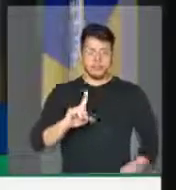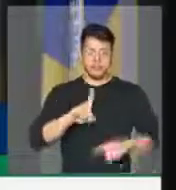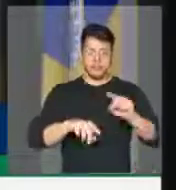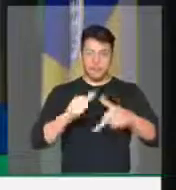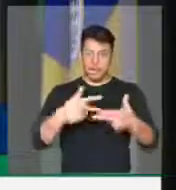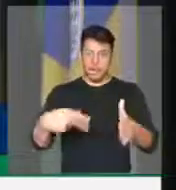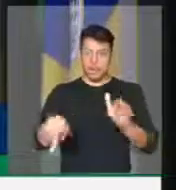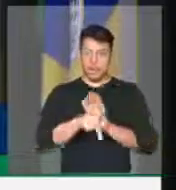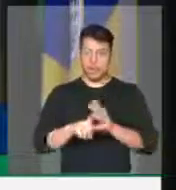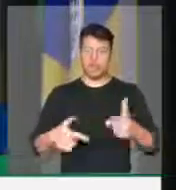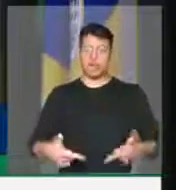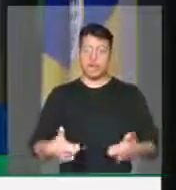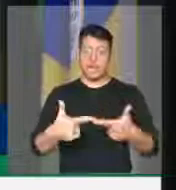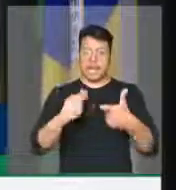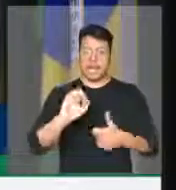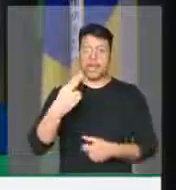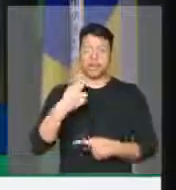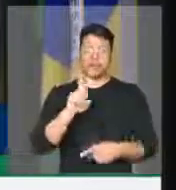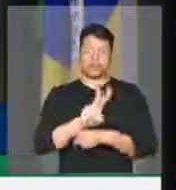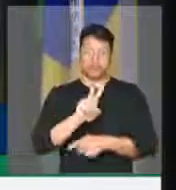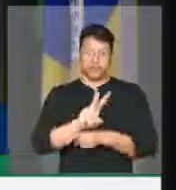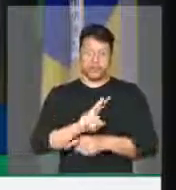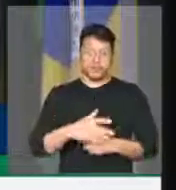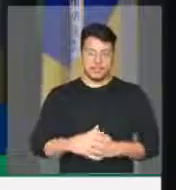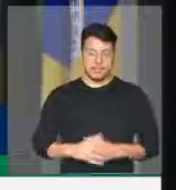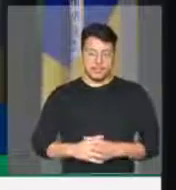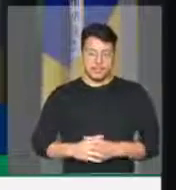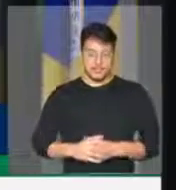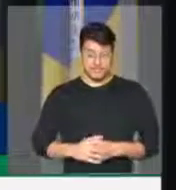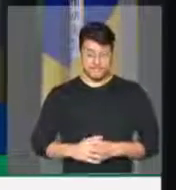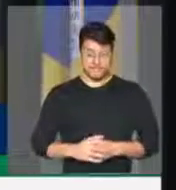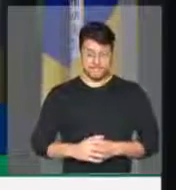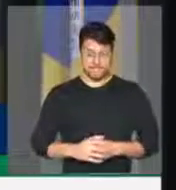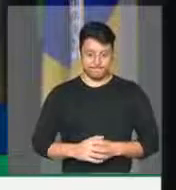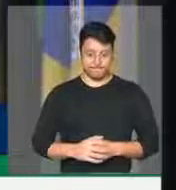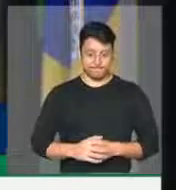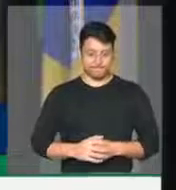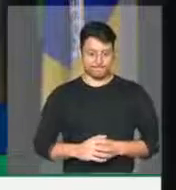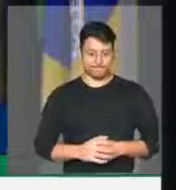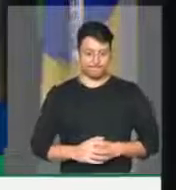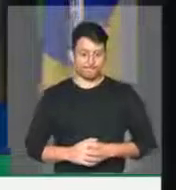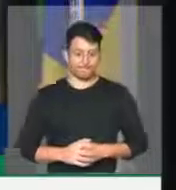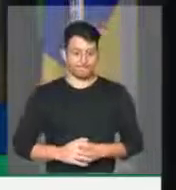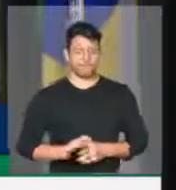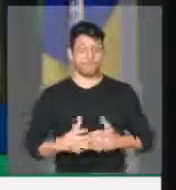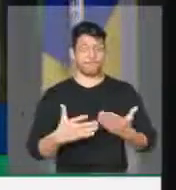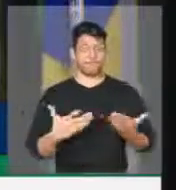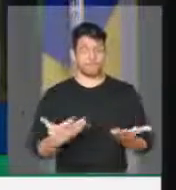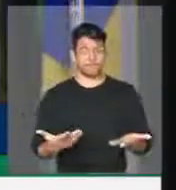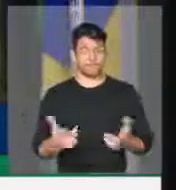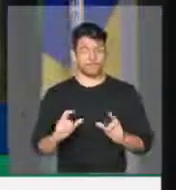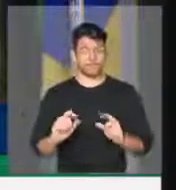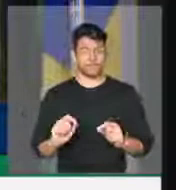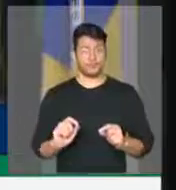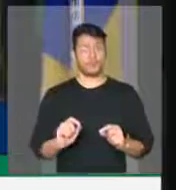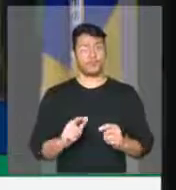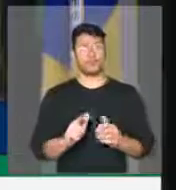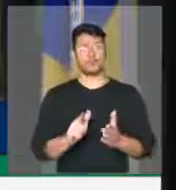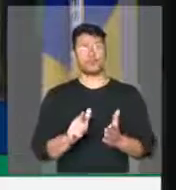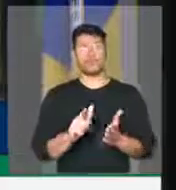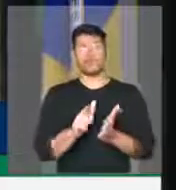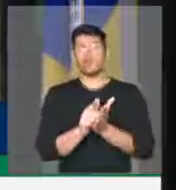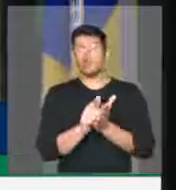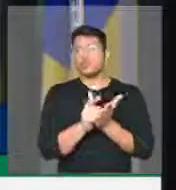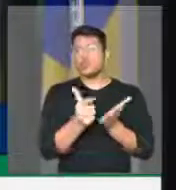incentivo, algumas deixaram de operar. O jornal, de certa maneira,